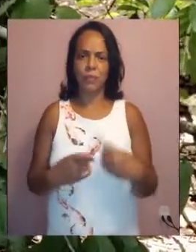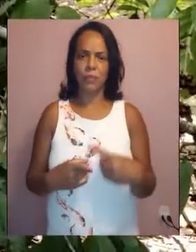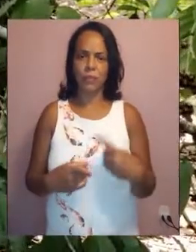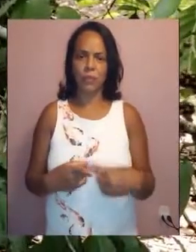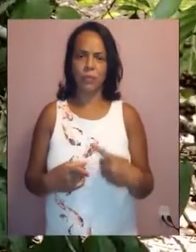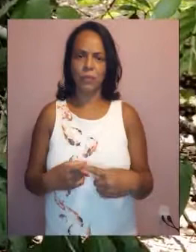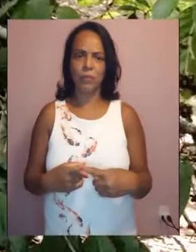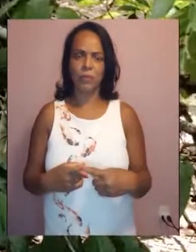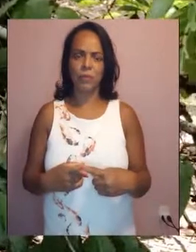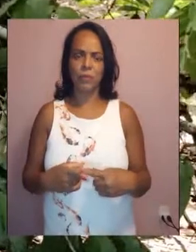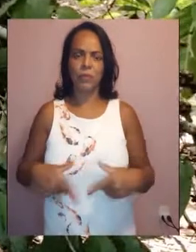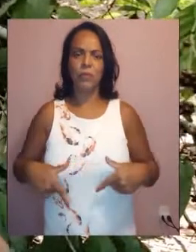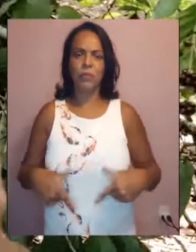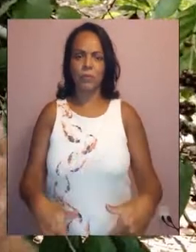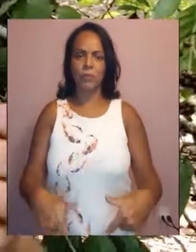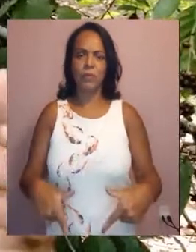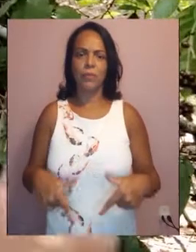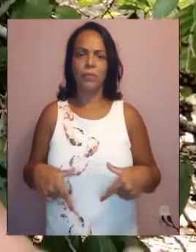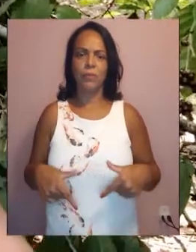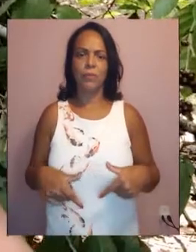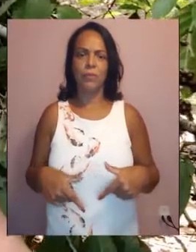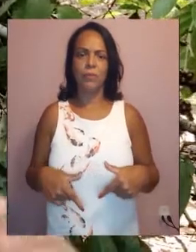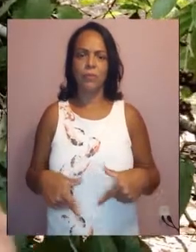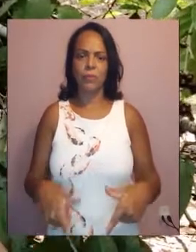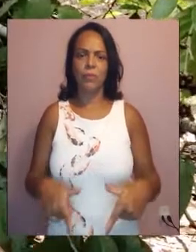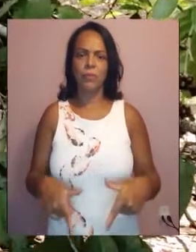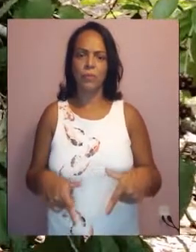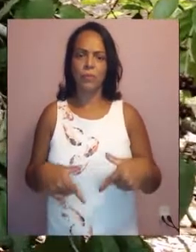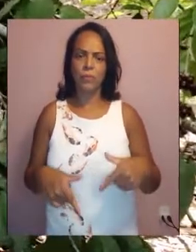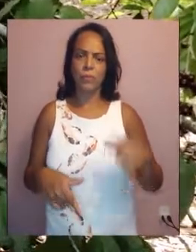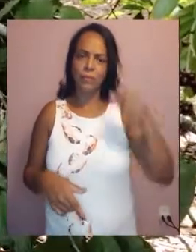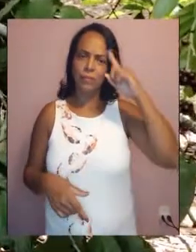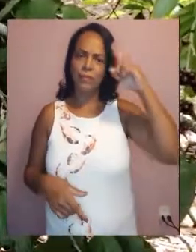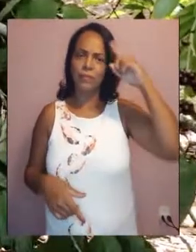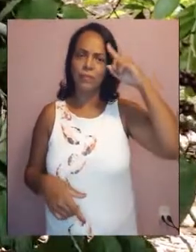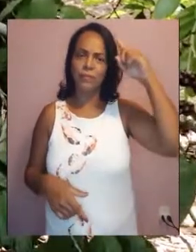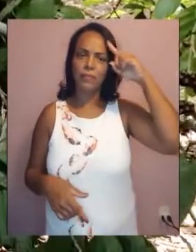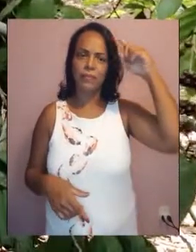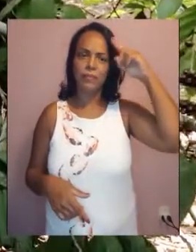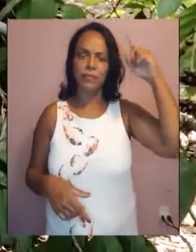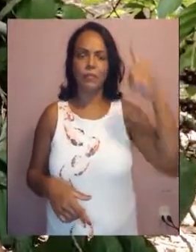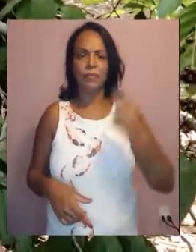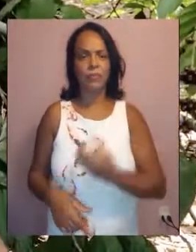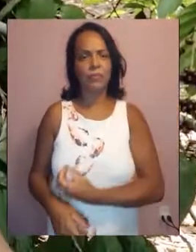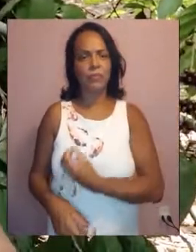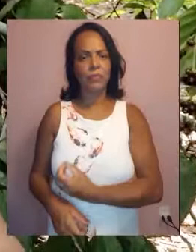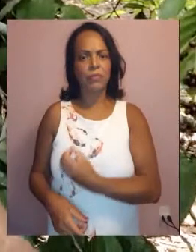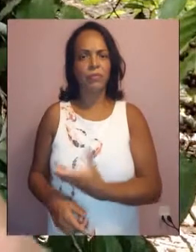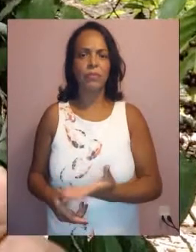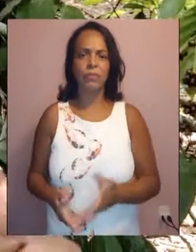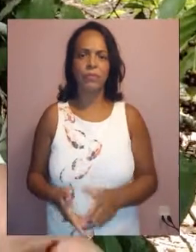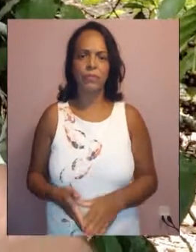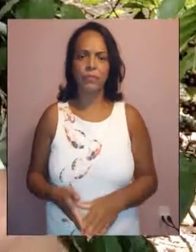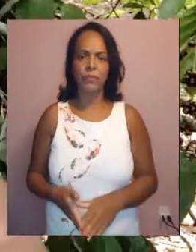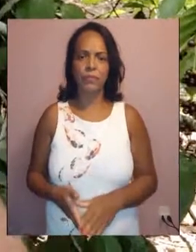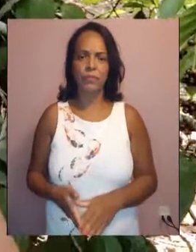porque batalhava no dia a dia, né? Muitas vezes